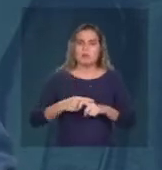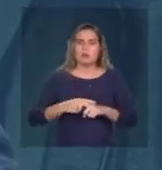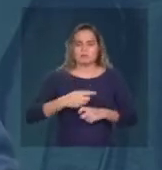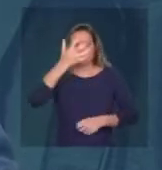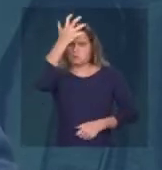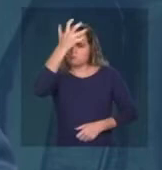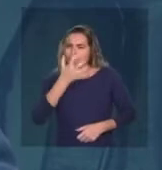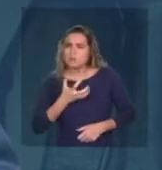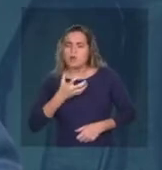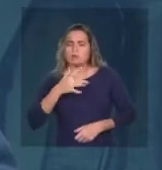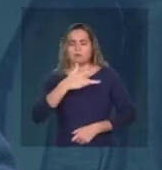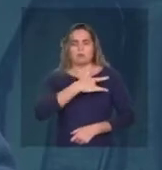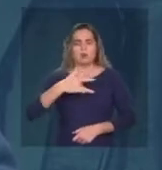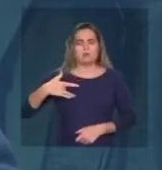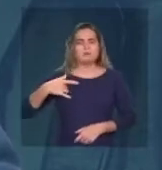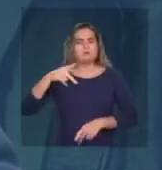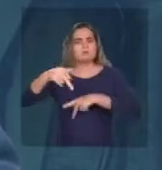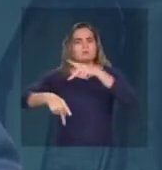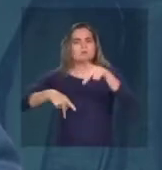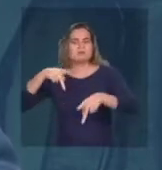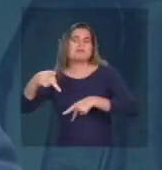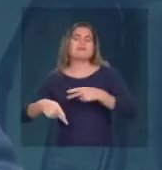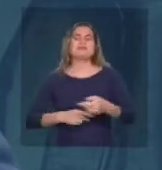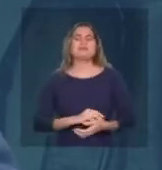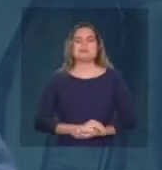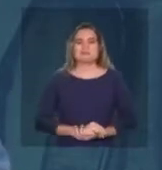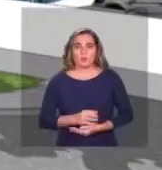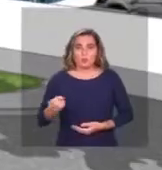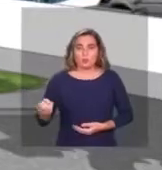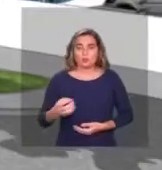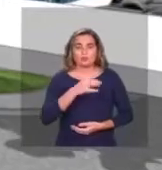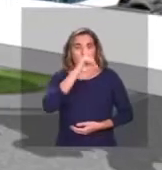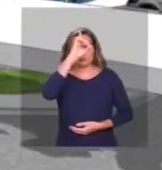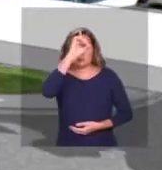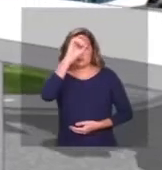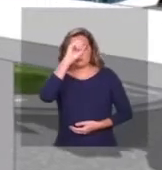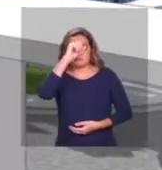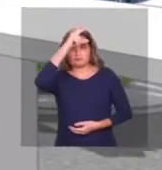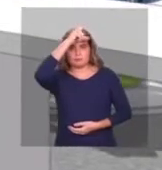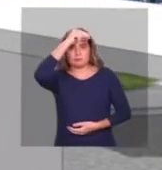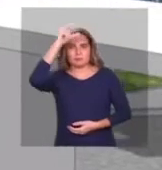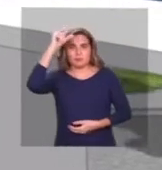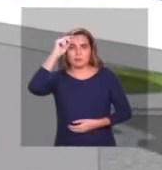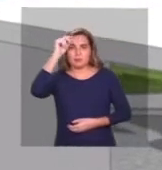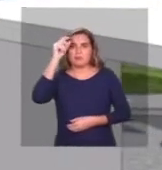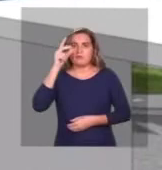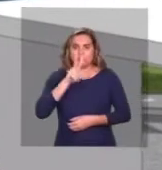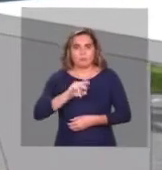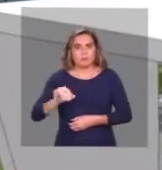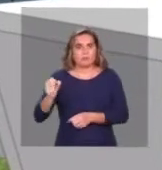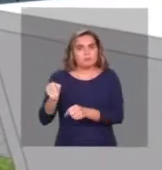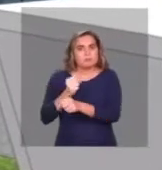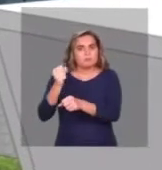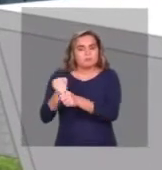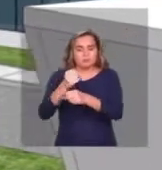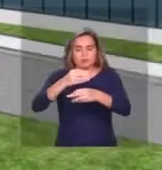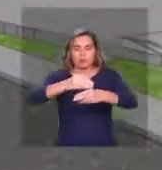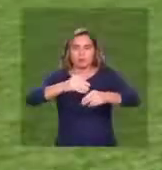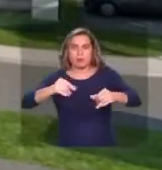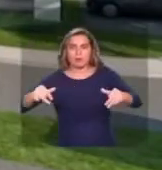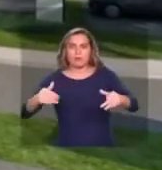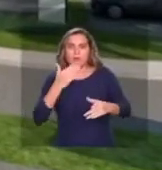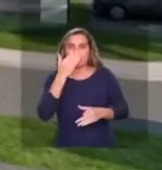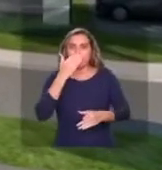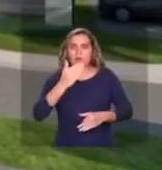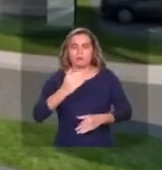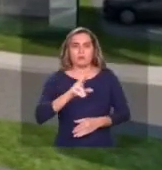leva muito a sério a saúde e a vida das pessoas. O novo Hospital Municipal será construído no terreno em frente à UPA